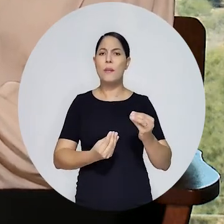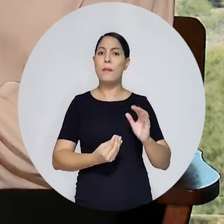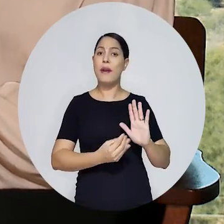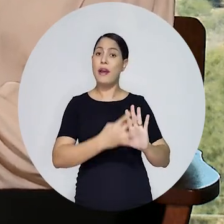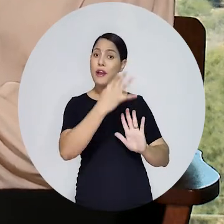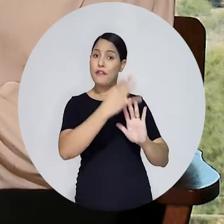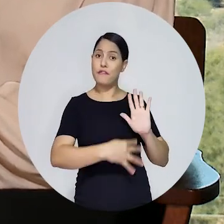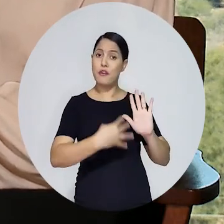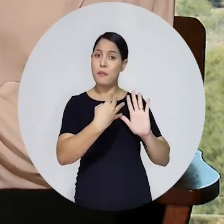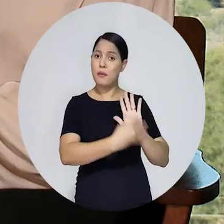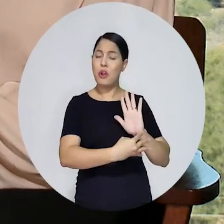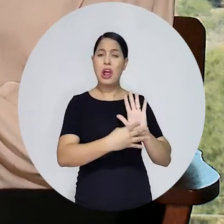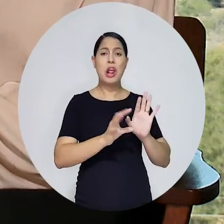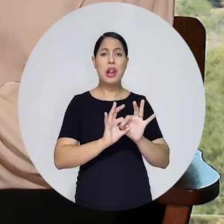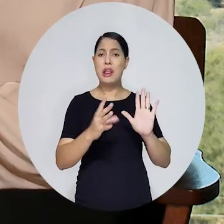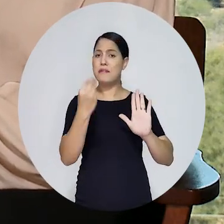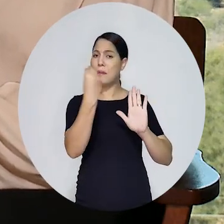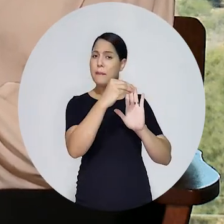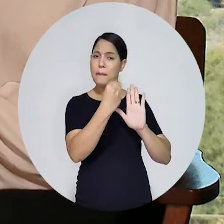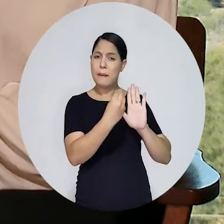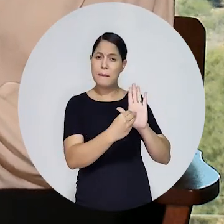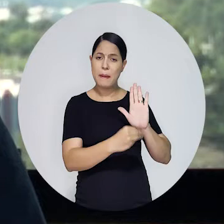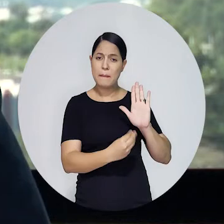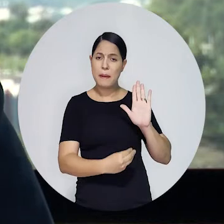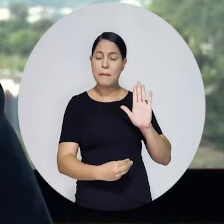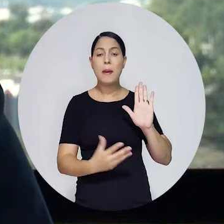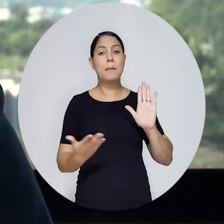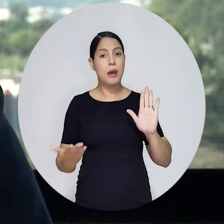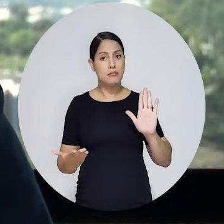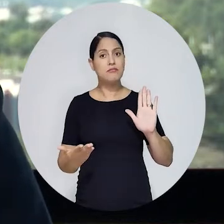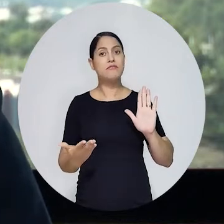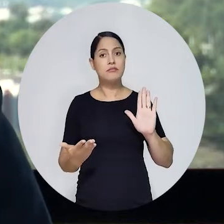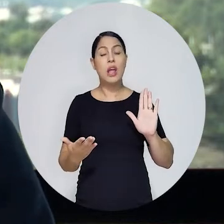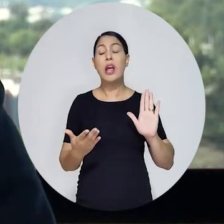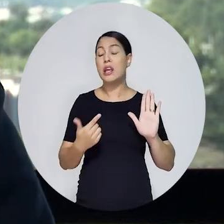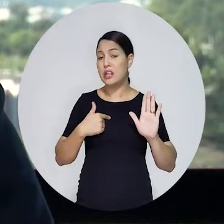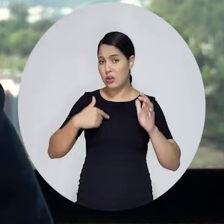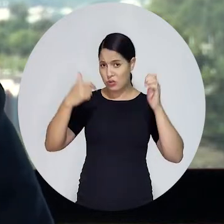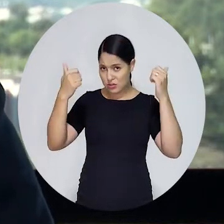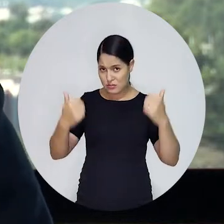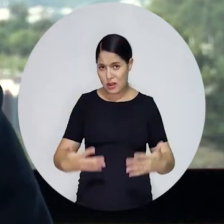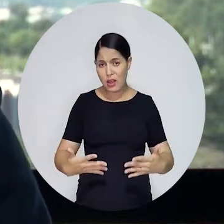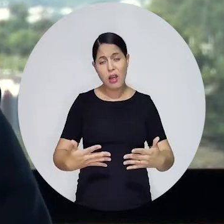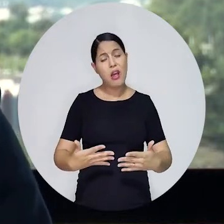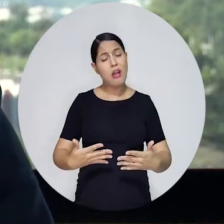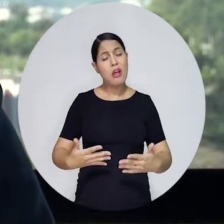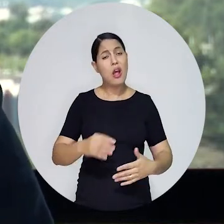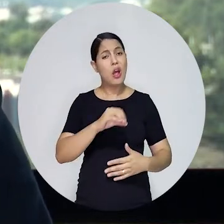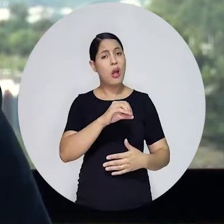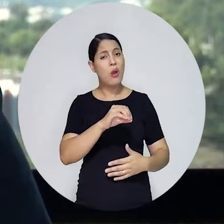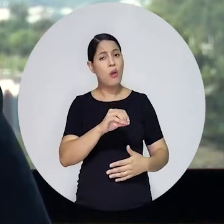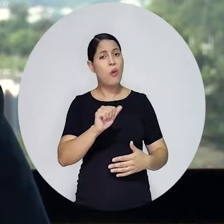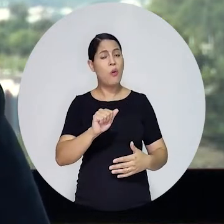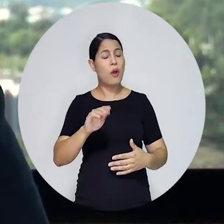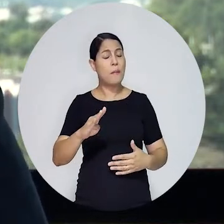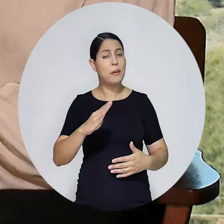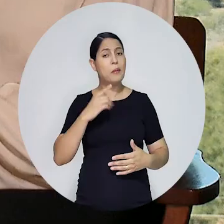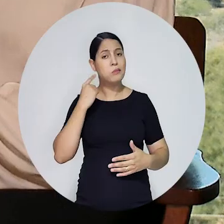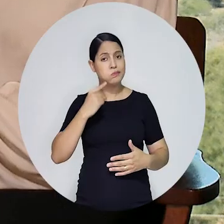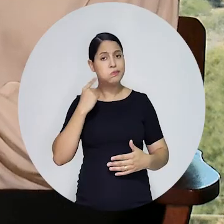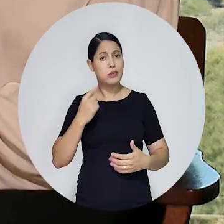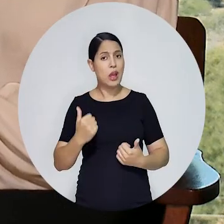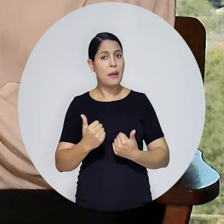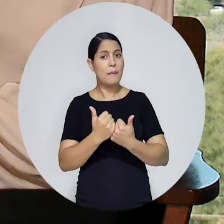um formulário de fácil preenchimento e, como eu disse, a advocacia vai poder nos municiar